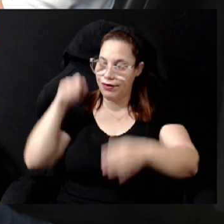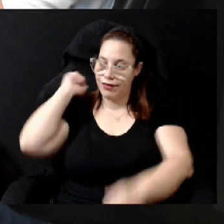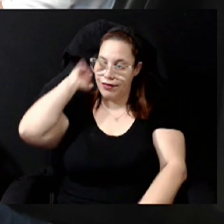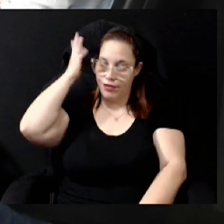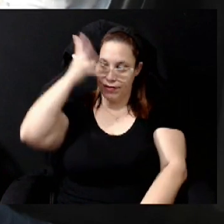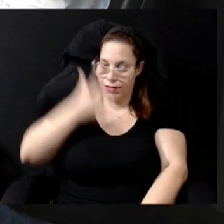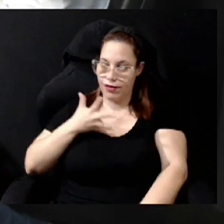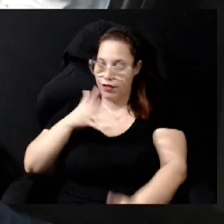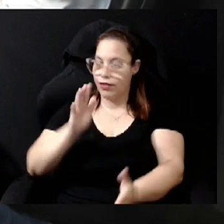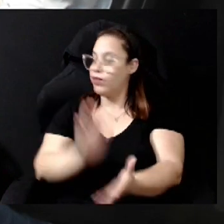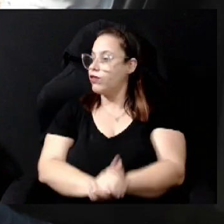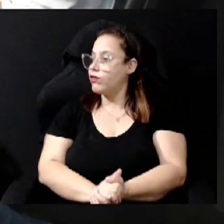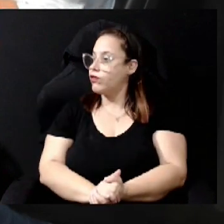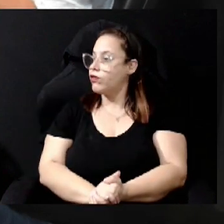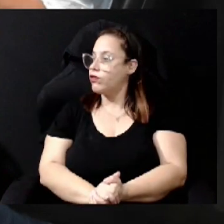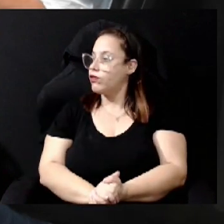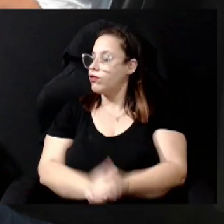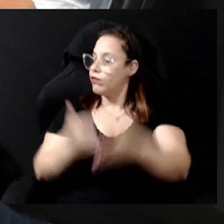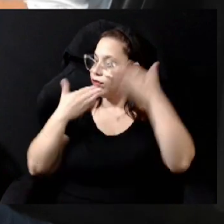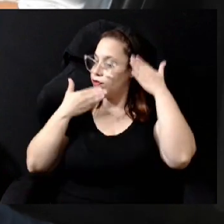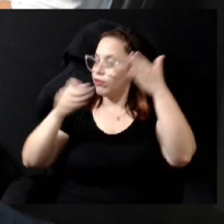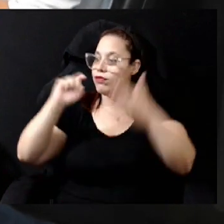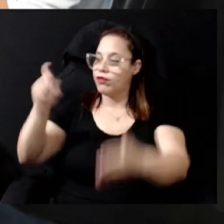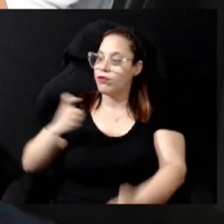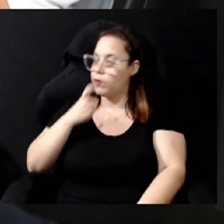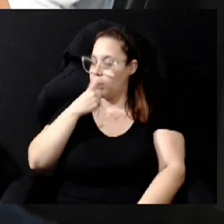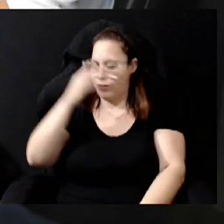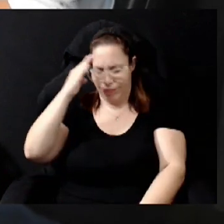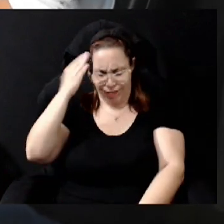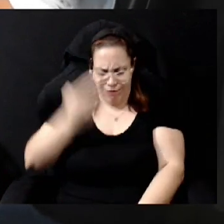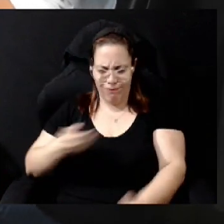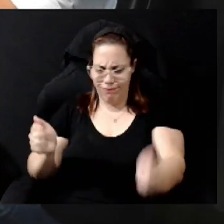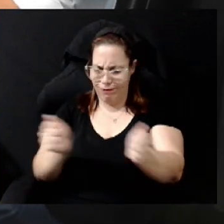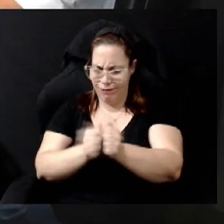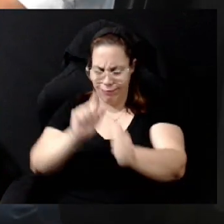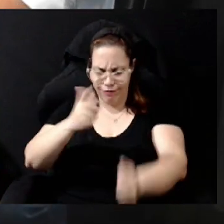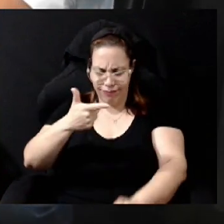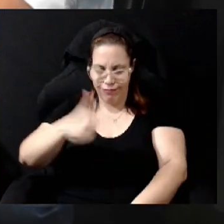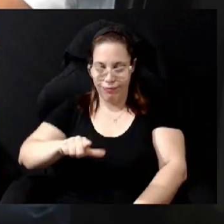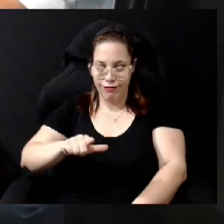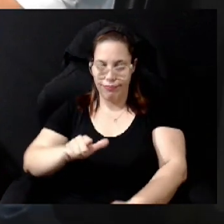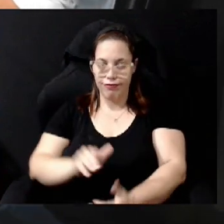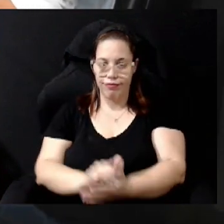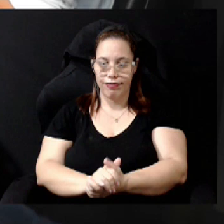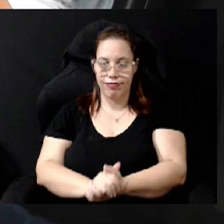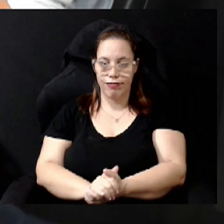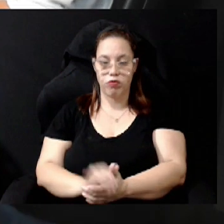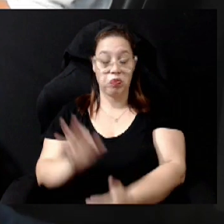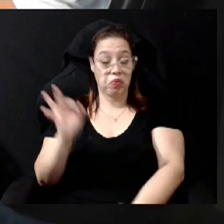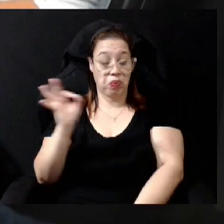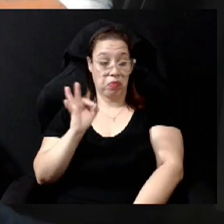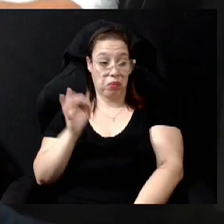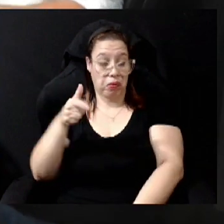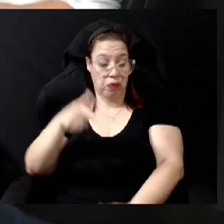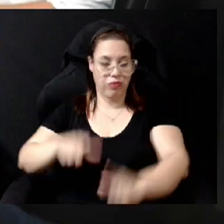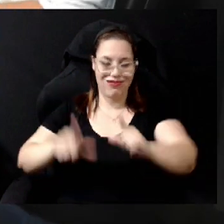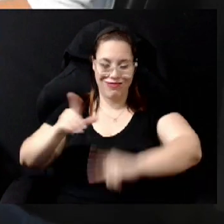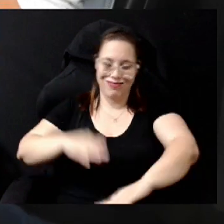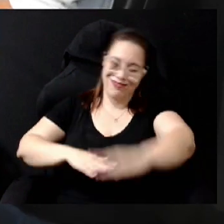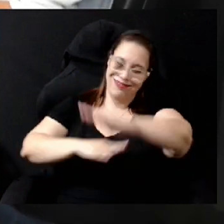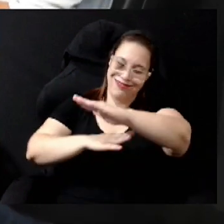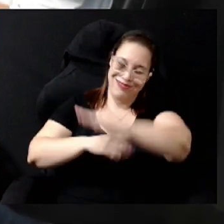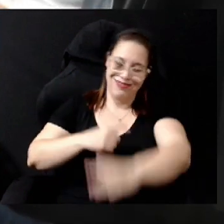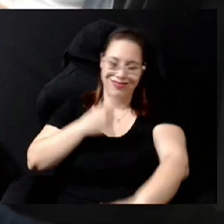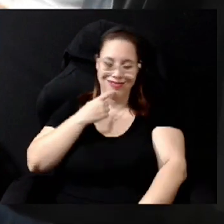audiodescrição. Obrigado, Mirna, uma honra estar aqui com você mais uma vez, né? Você é um ícone aqui dentro da TV Câmara, para mim é uma honra